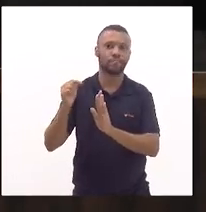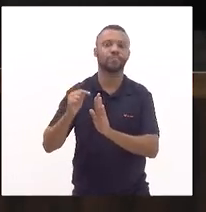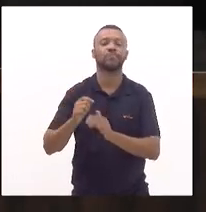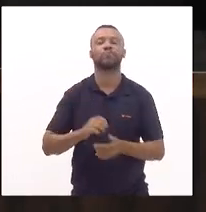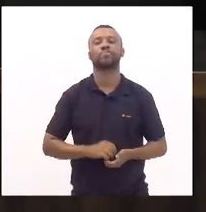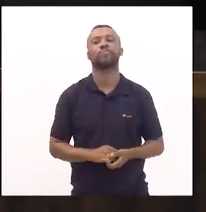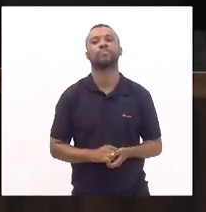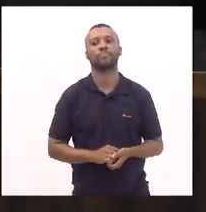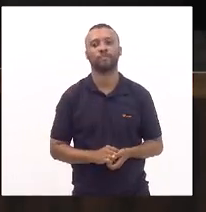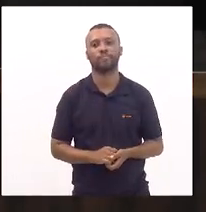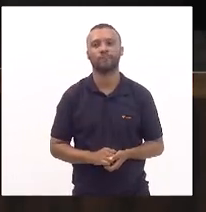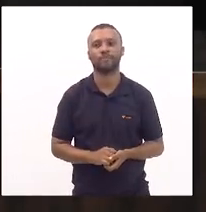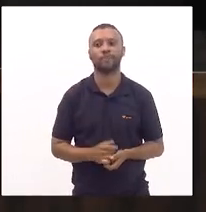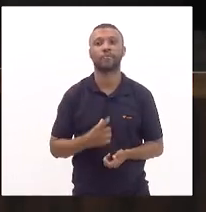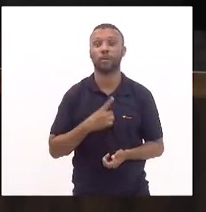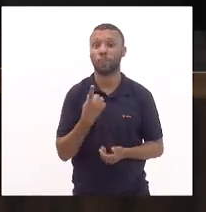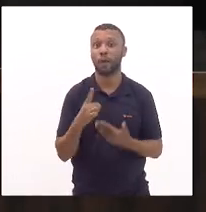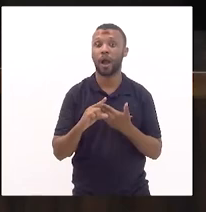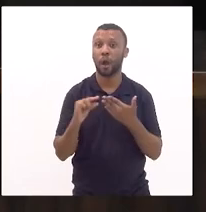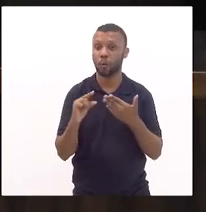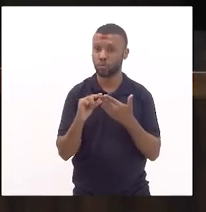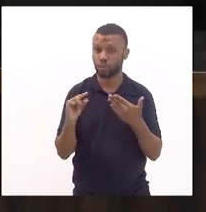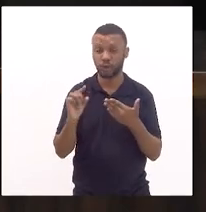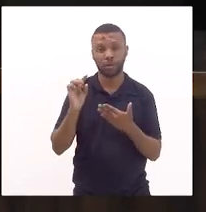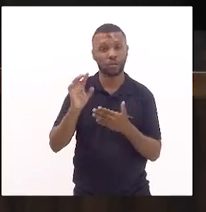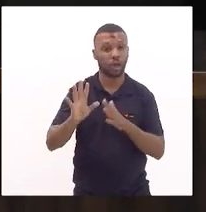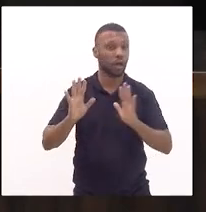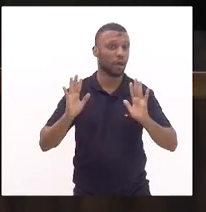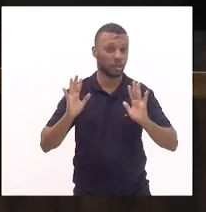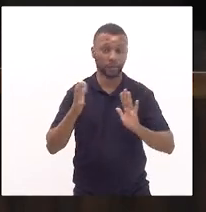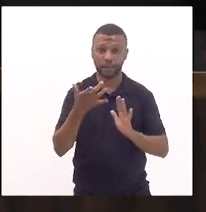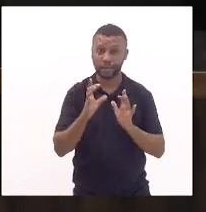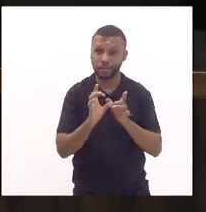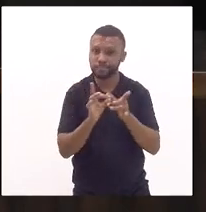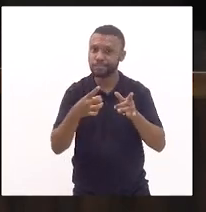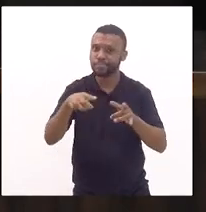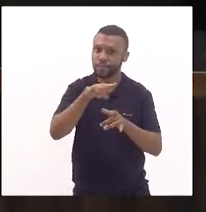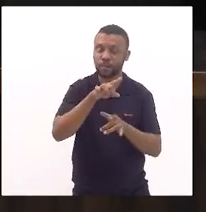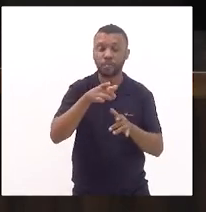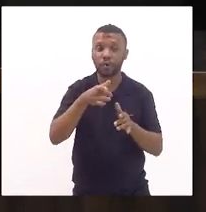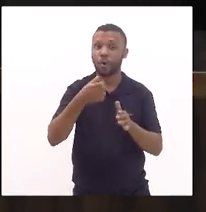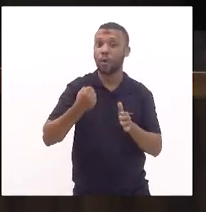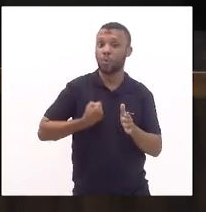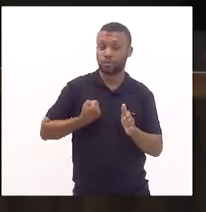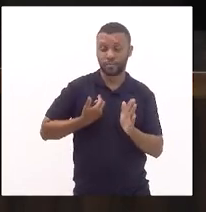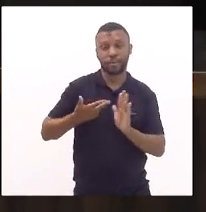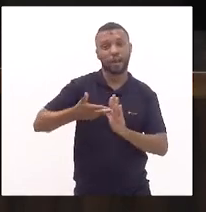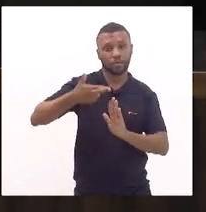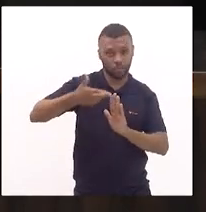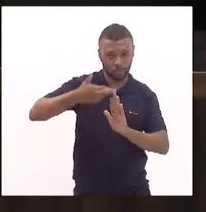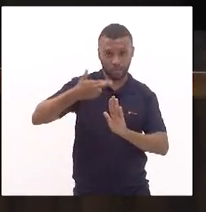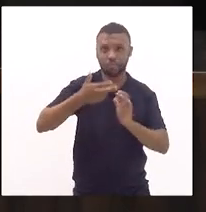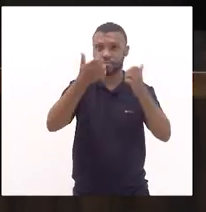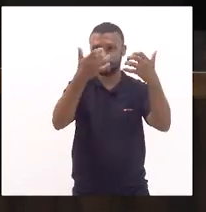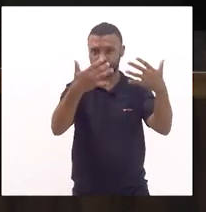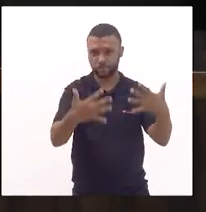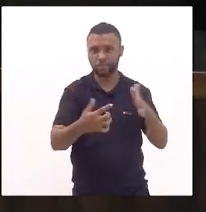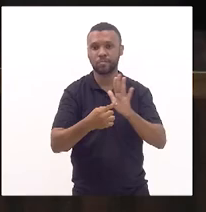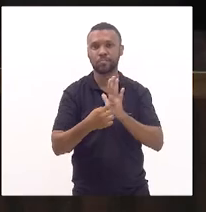e de uma autora só. Então, eu queria, com a autorização do plenário, eu vou cantar o número da resolução. Para